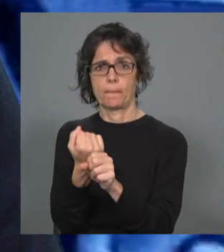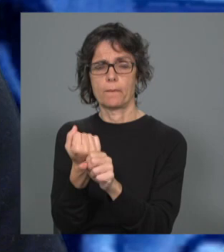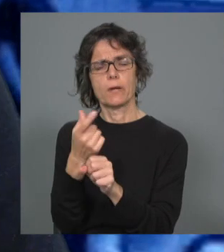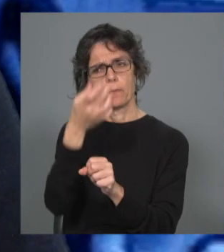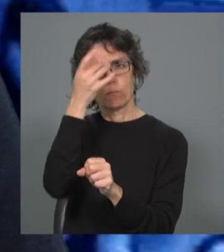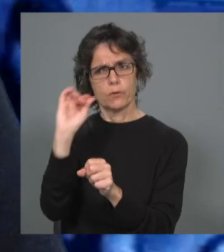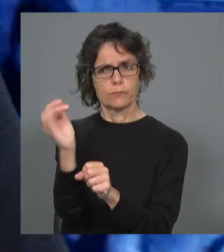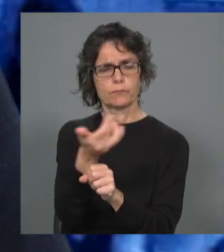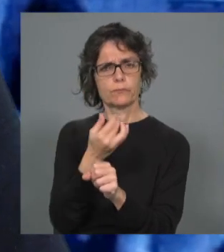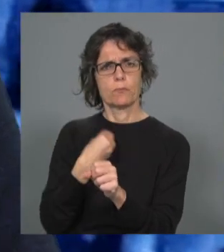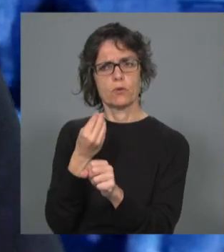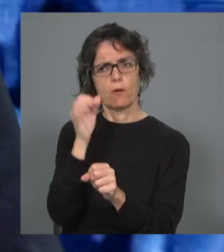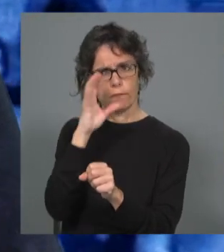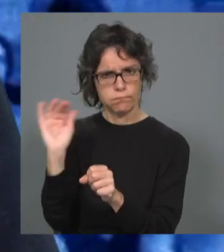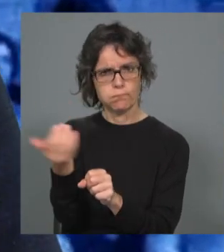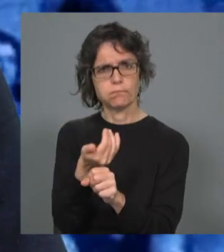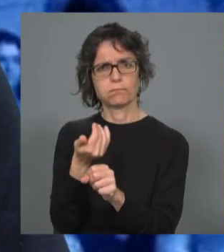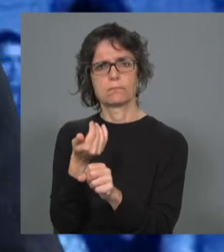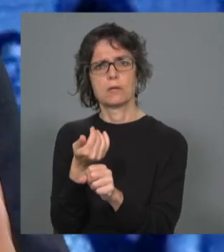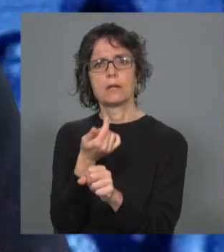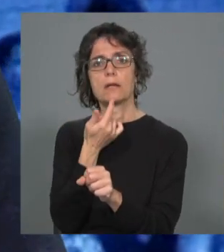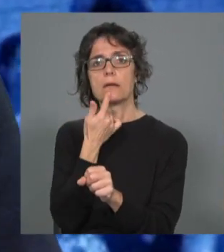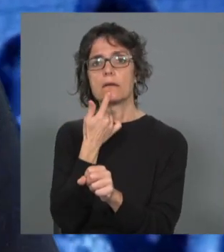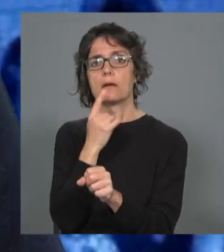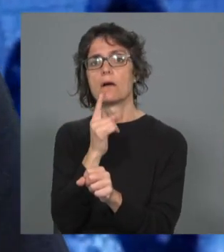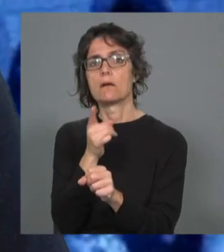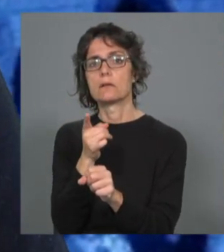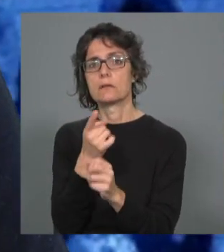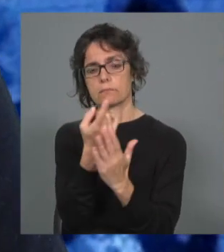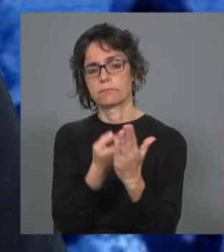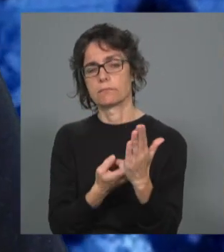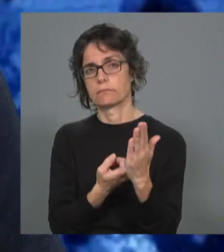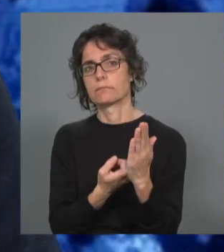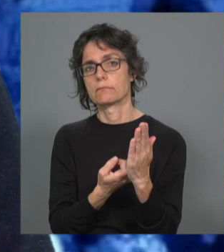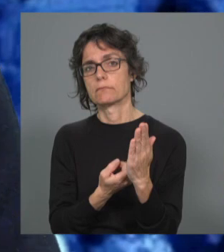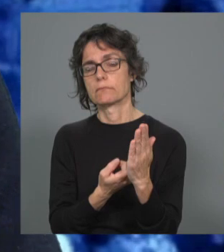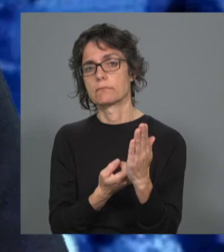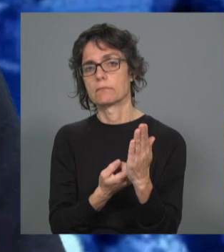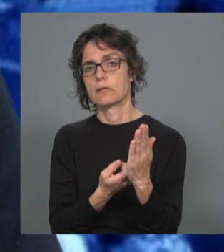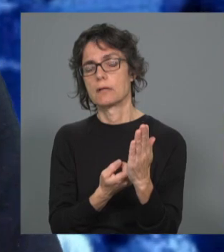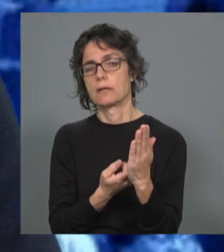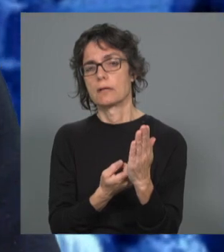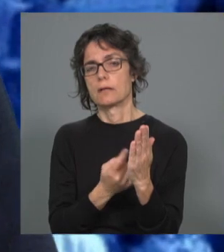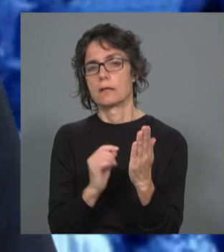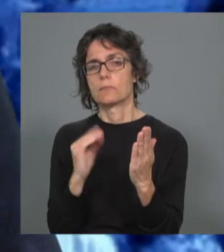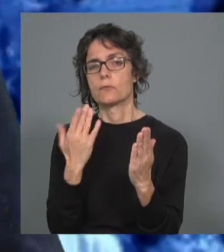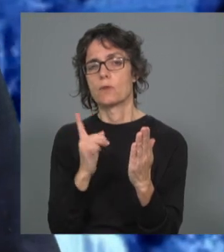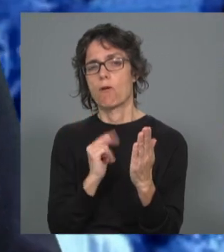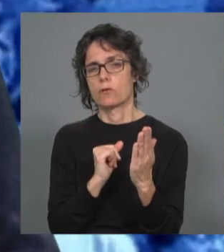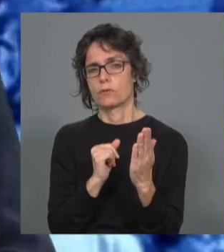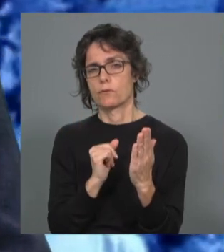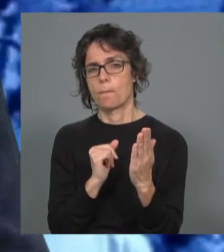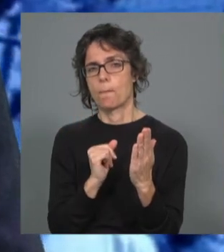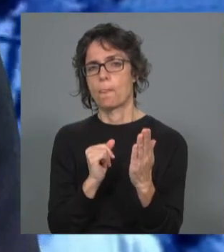as suas preocupações e, de facto, aquilo que sobressalta, não está ainda completamente estudado o assunto, mas aquilo que sobressalta é